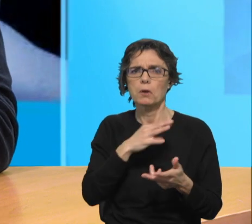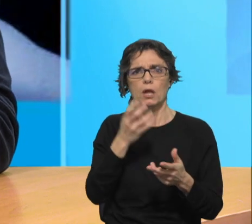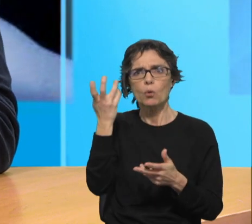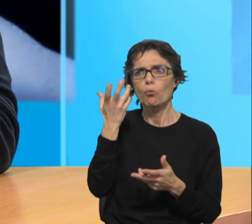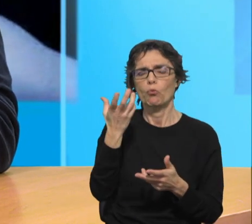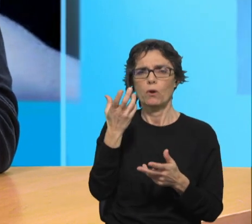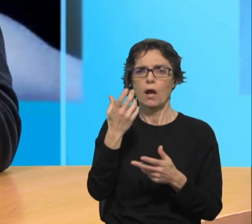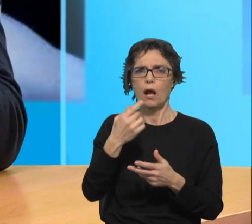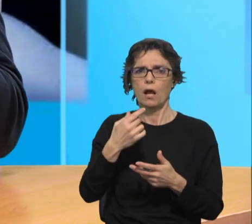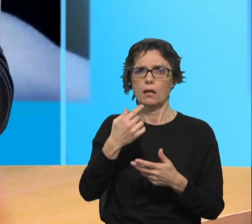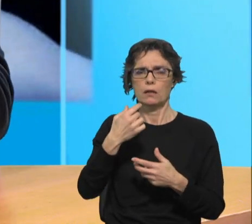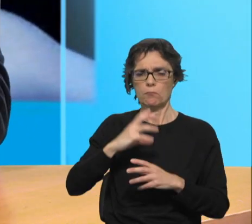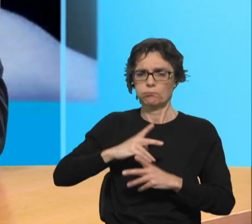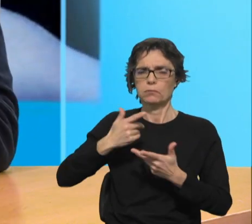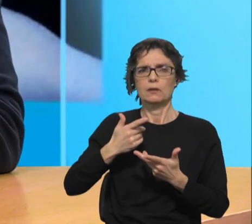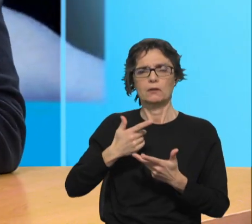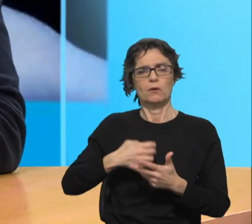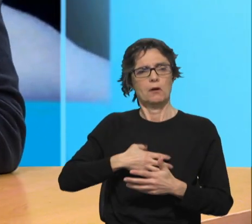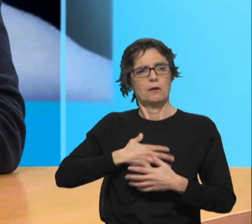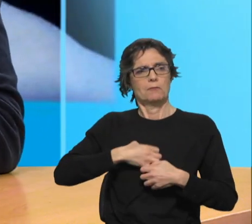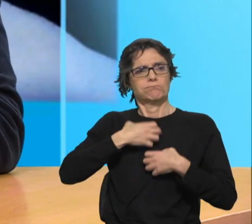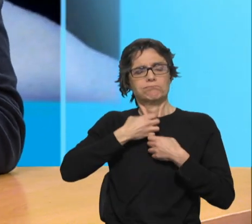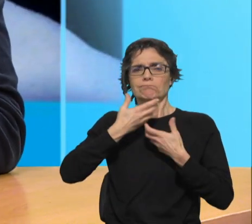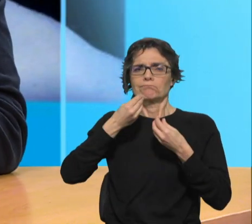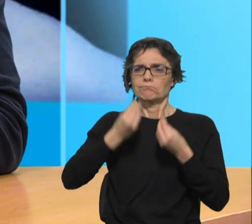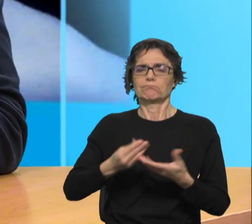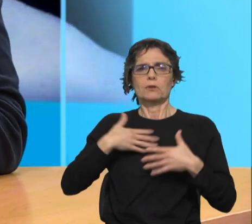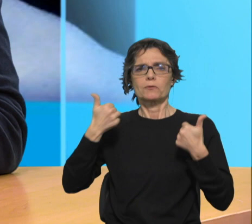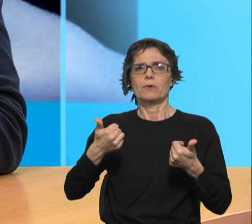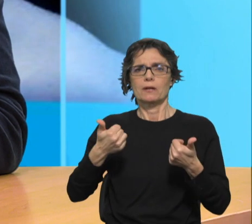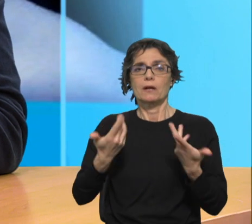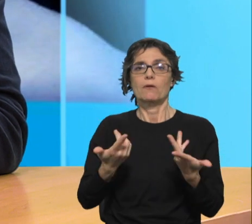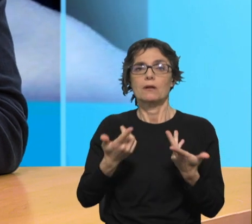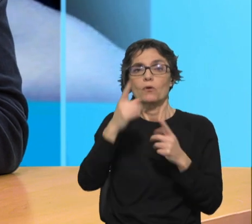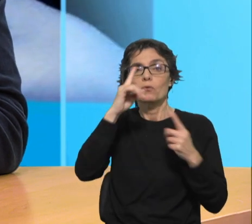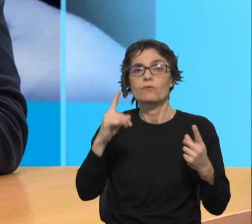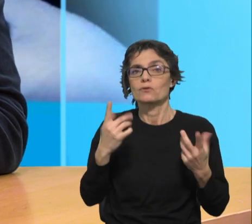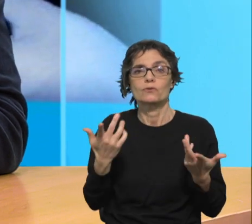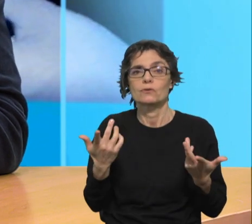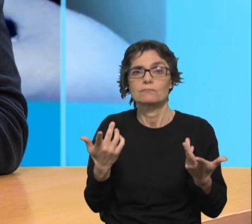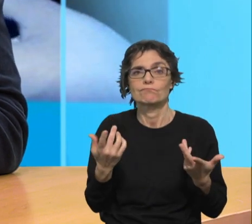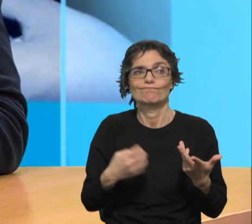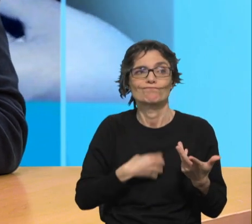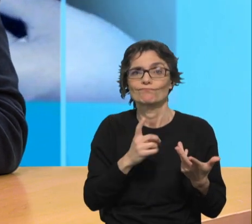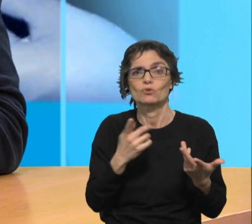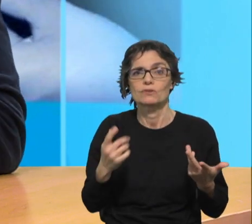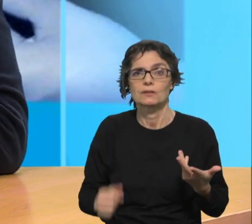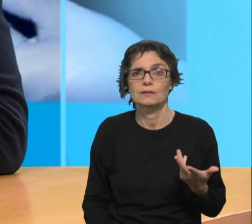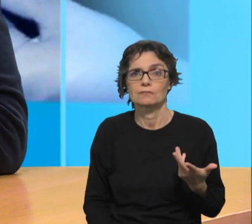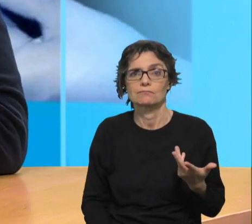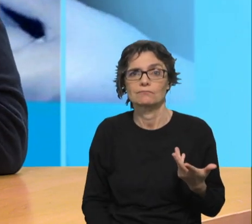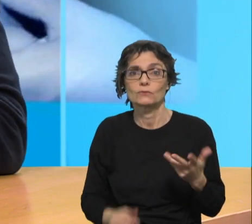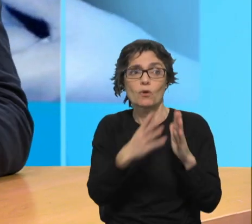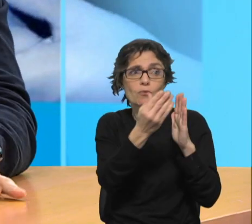culturalmente, pessoalmente, vou sentir-me realizado. Sem isso não é possível. Sem bons professores não teremos bons estudantes também, não é? Até podemos todas